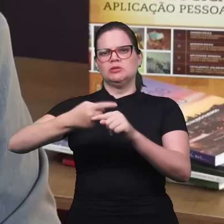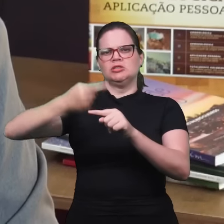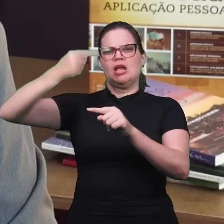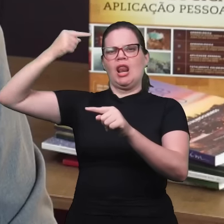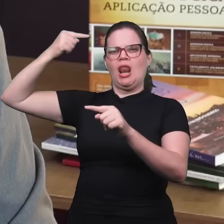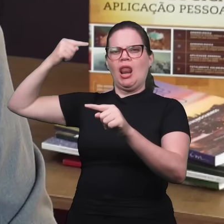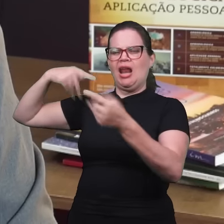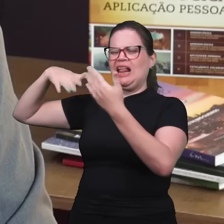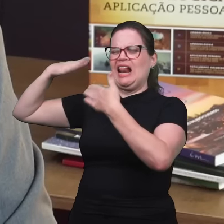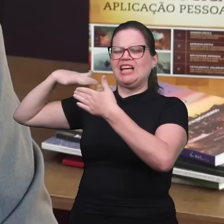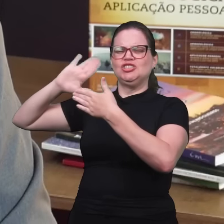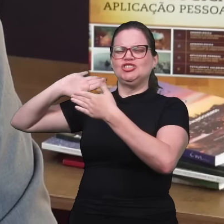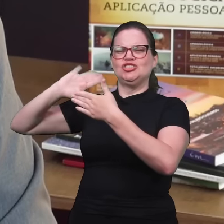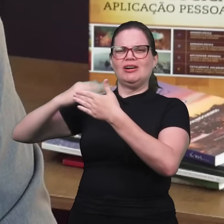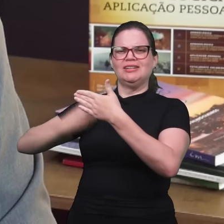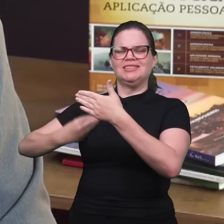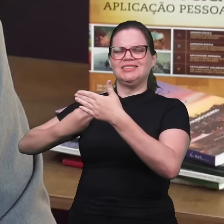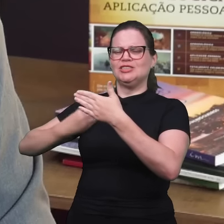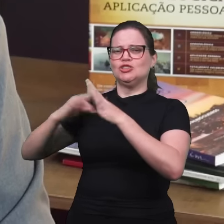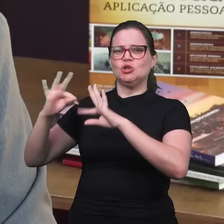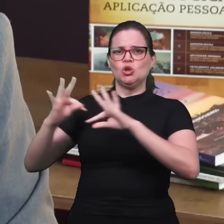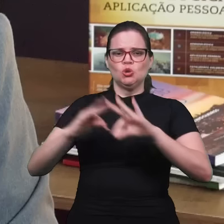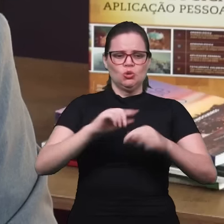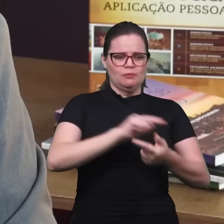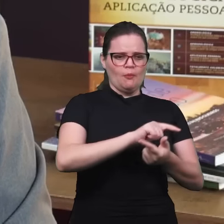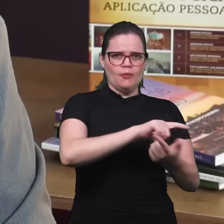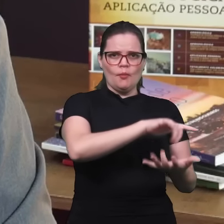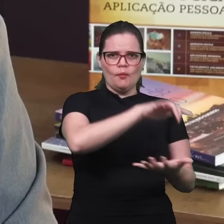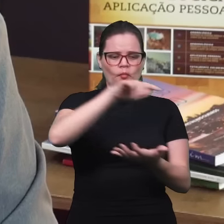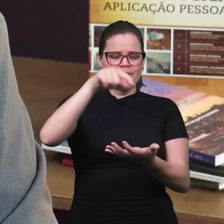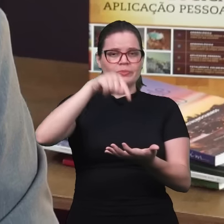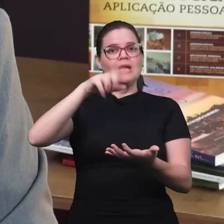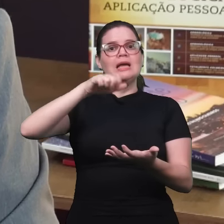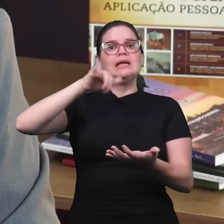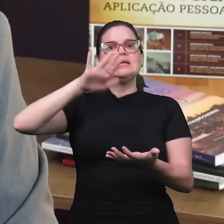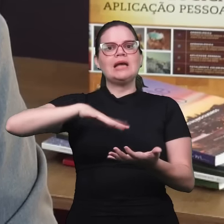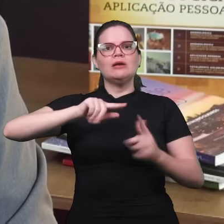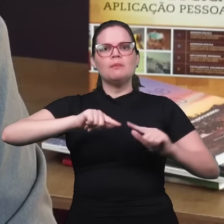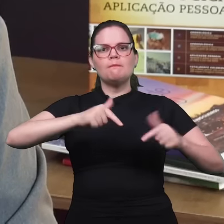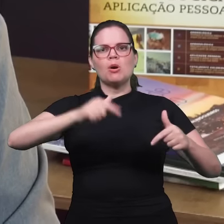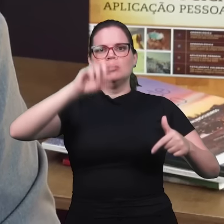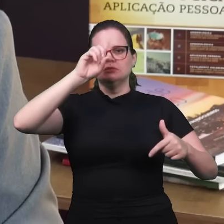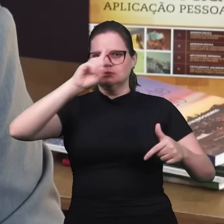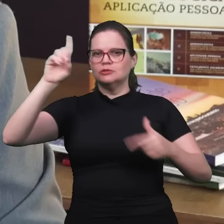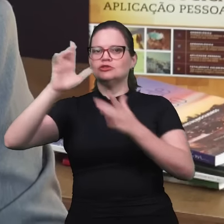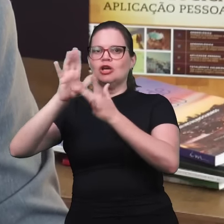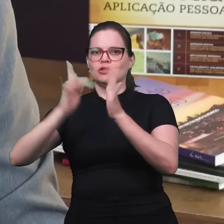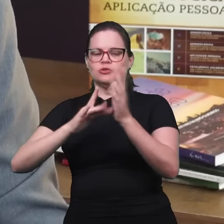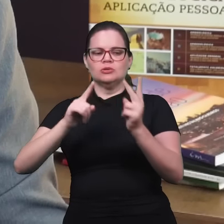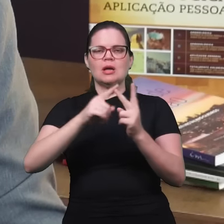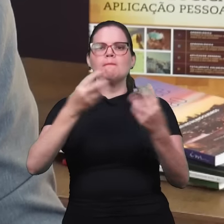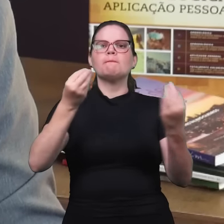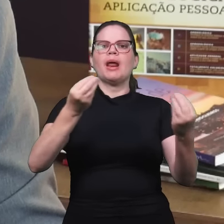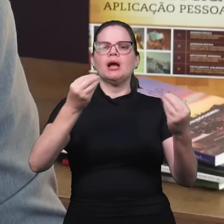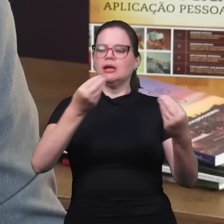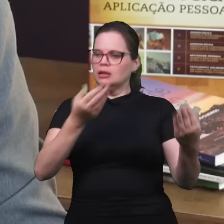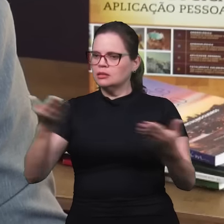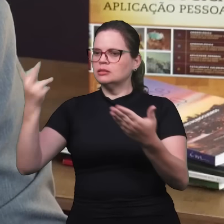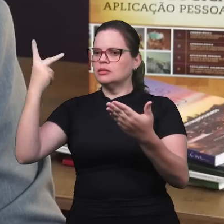feito por ele e para ele, né? E através dele, e ele venceu a morte. Então João vai